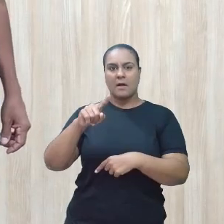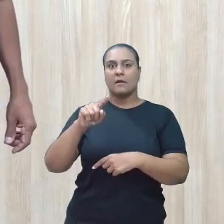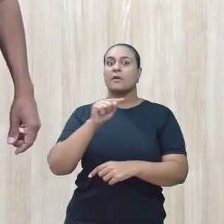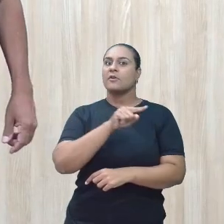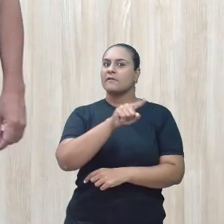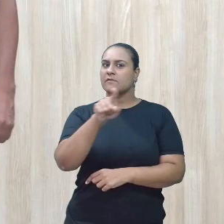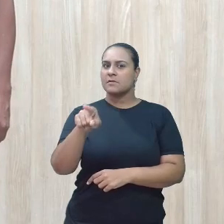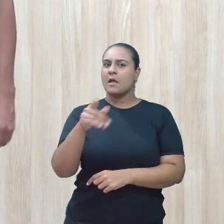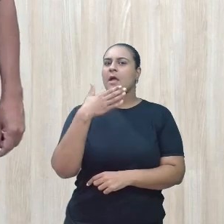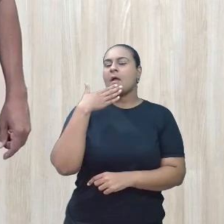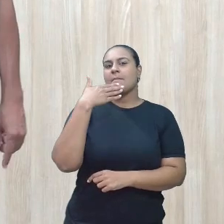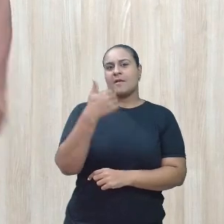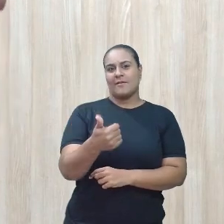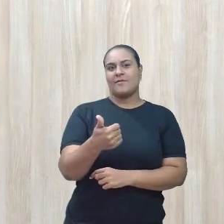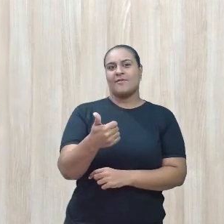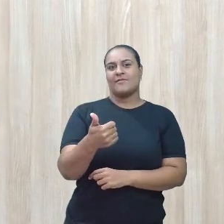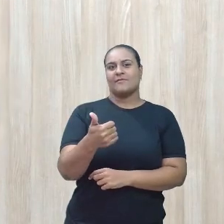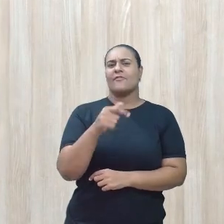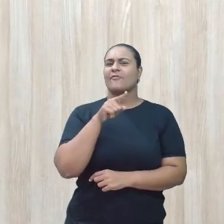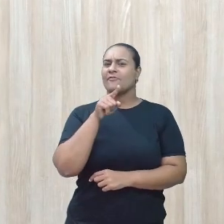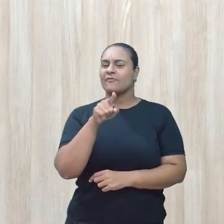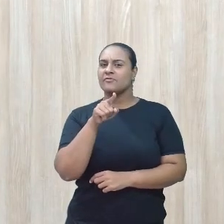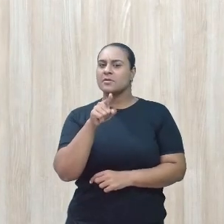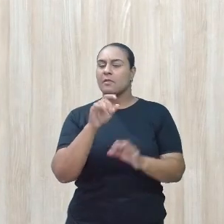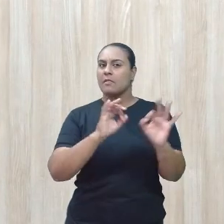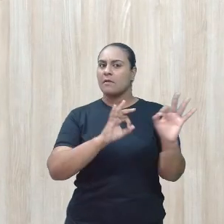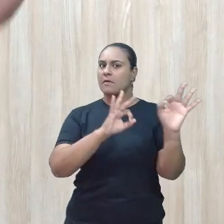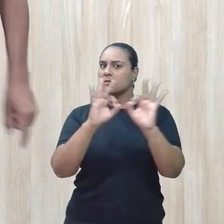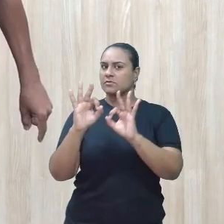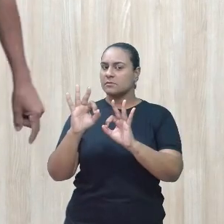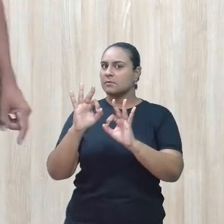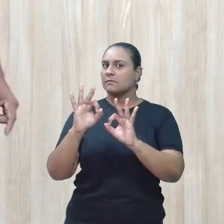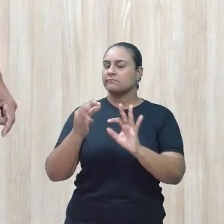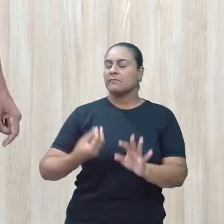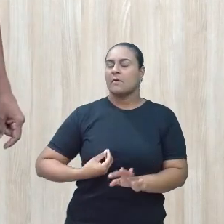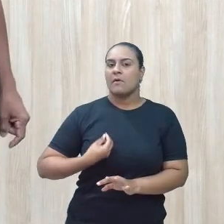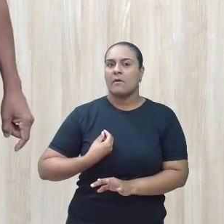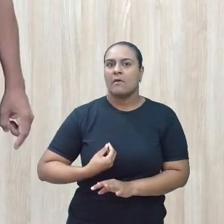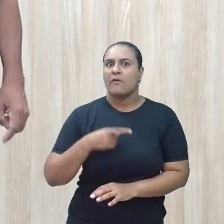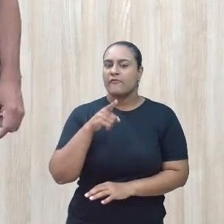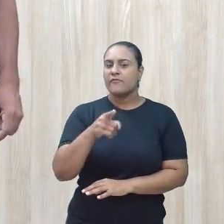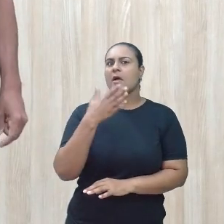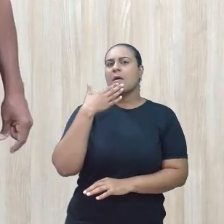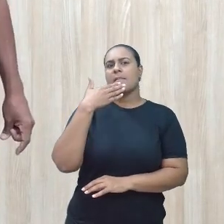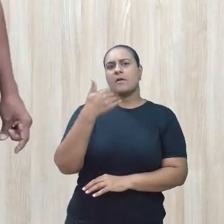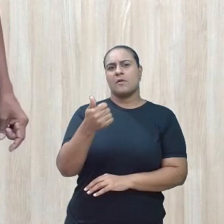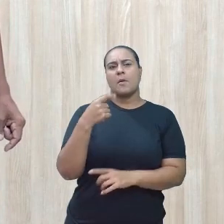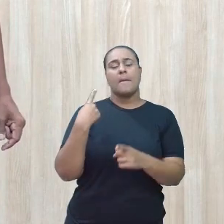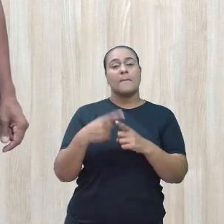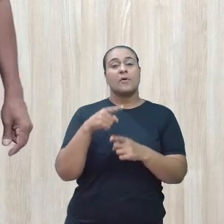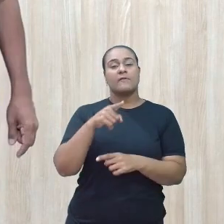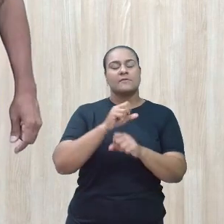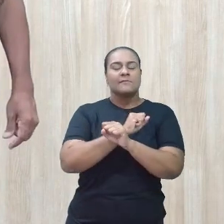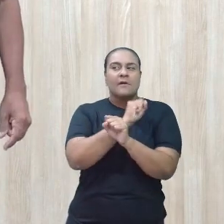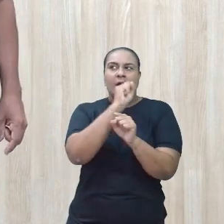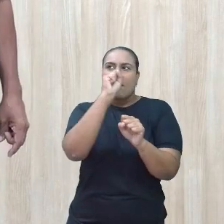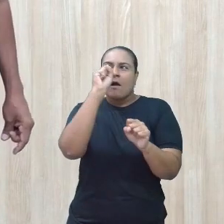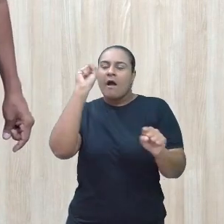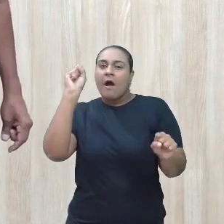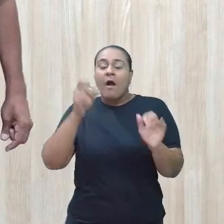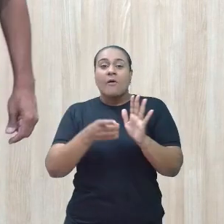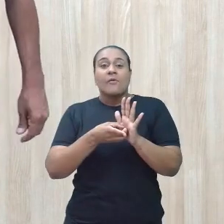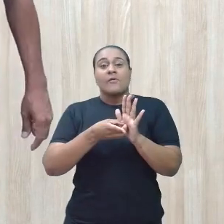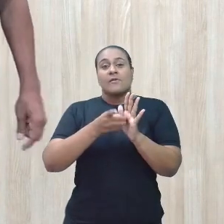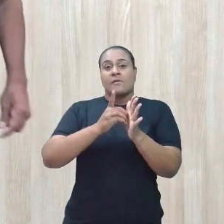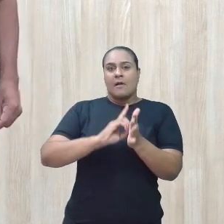é o melhor. Tá? Você que está aí me assistindo aí agora, é o melhor. Porque você se acordou cedo, você pegou seu